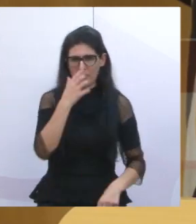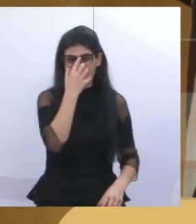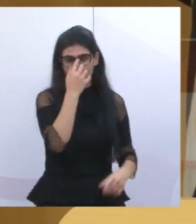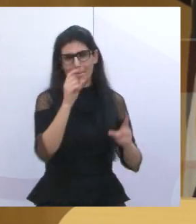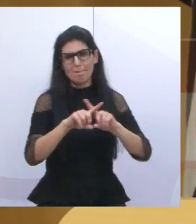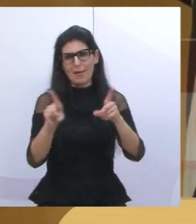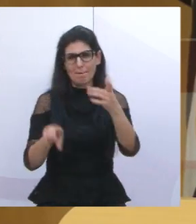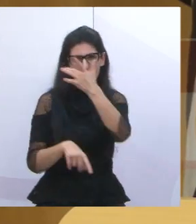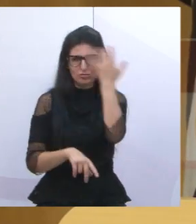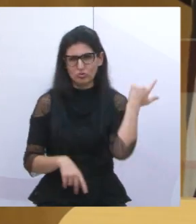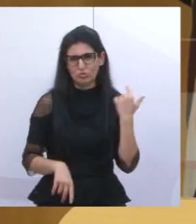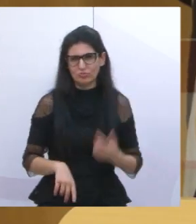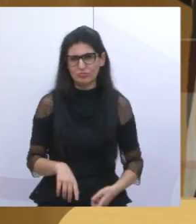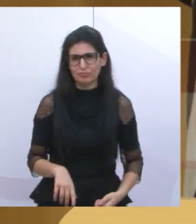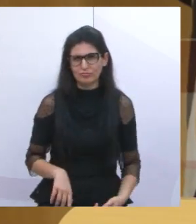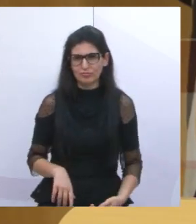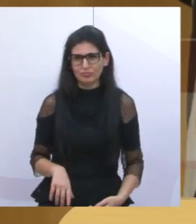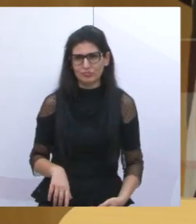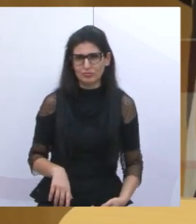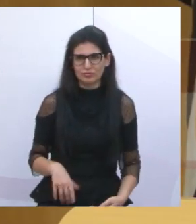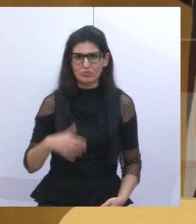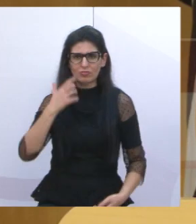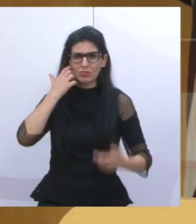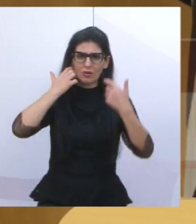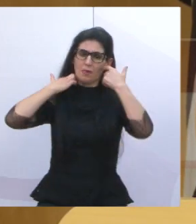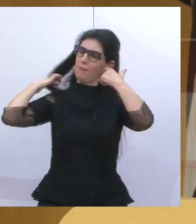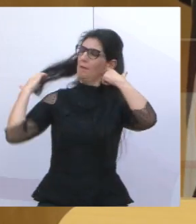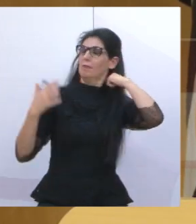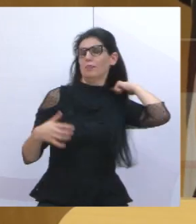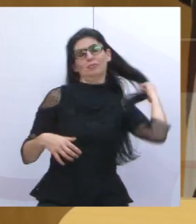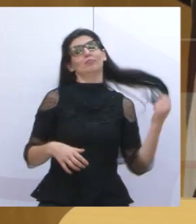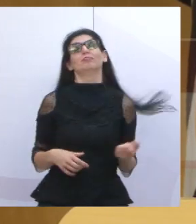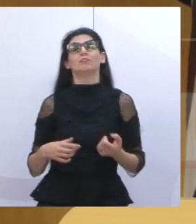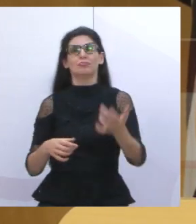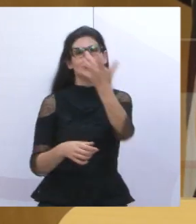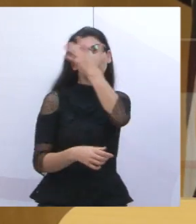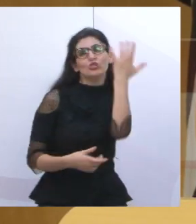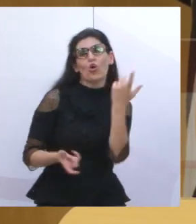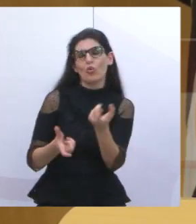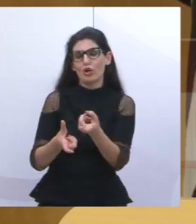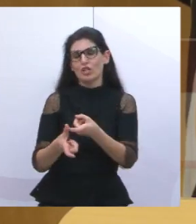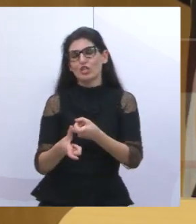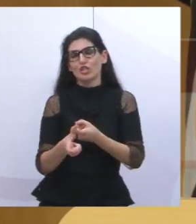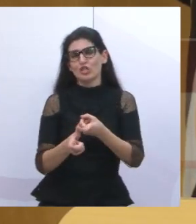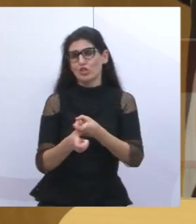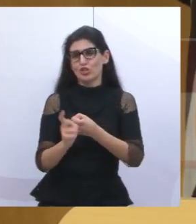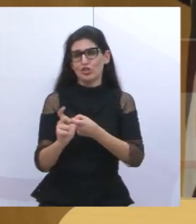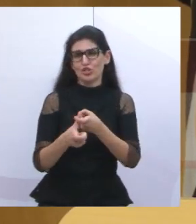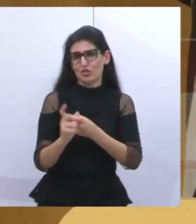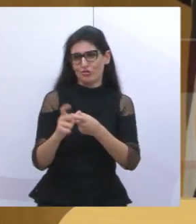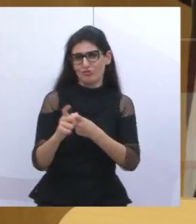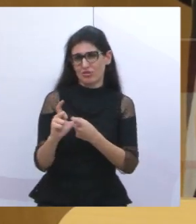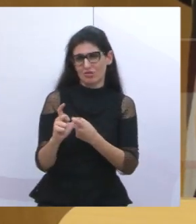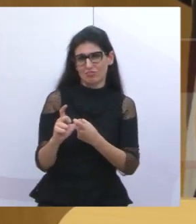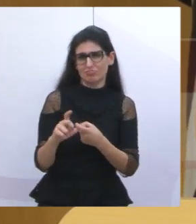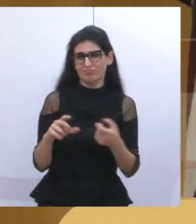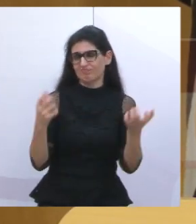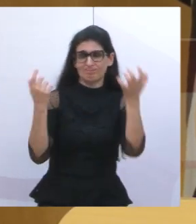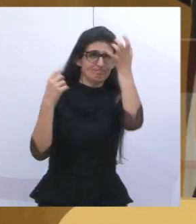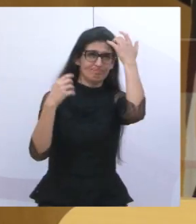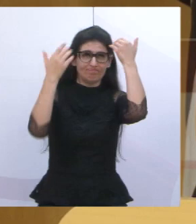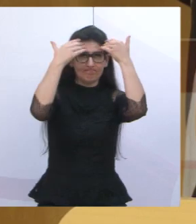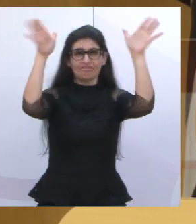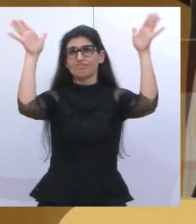noite, porque quem deve não dorme mesmo à noite. Tem dívida que vai até